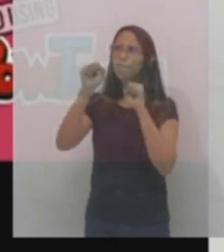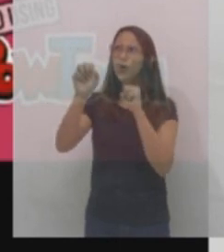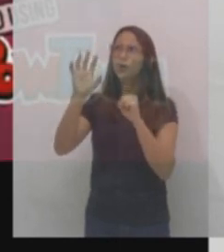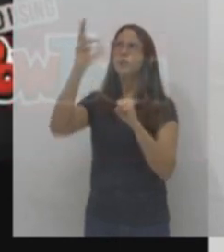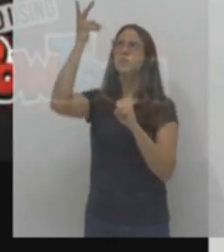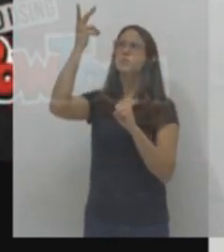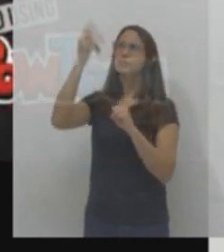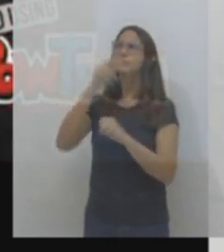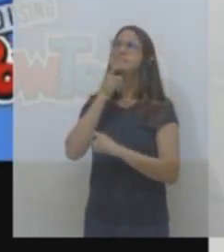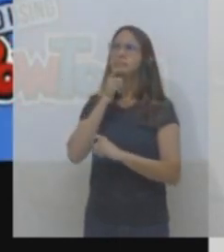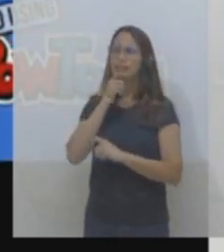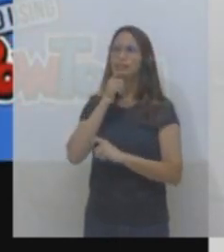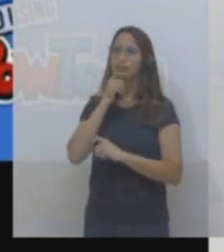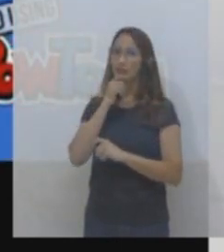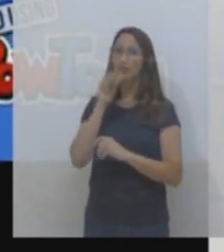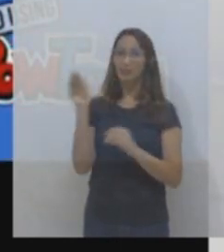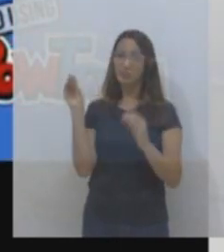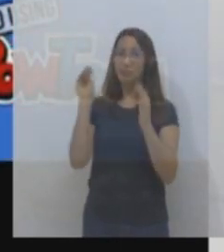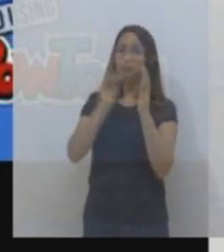lá.